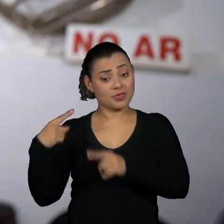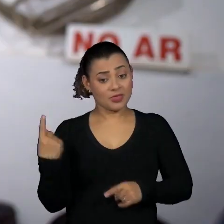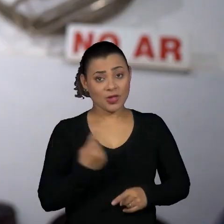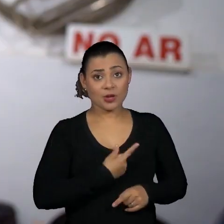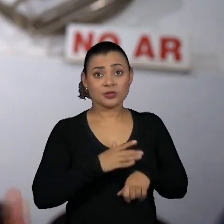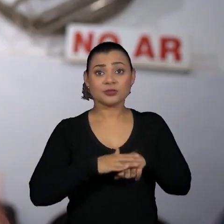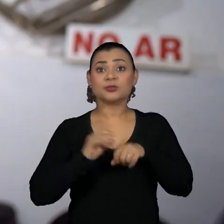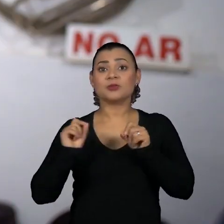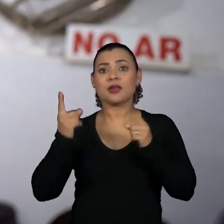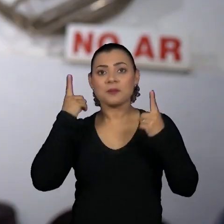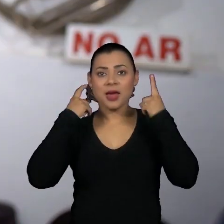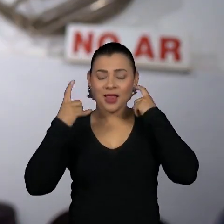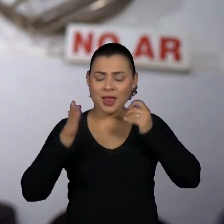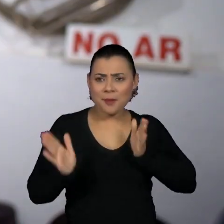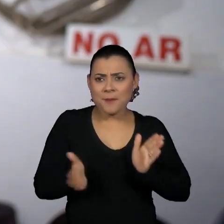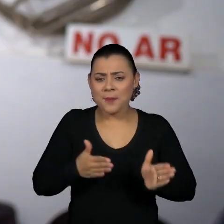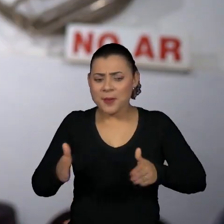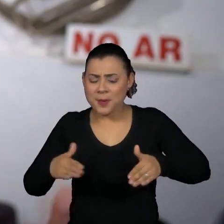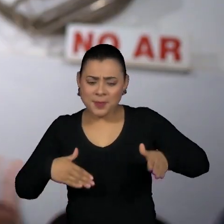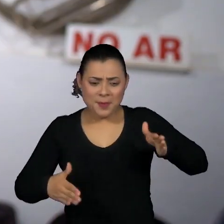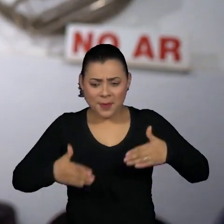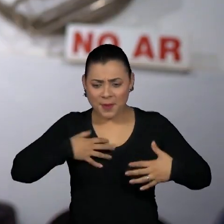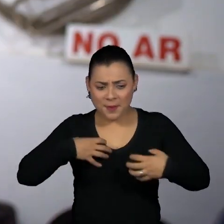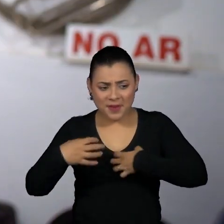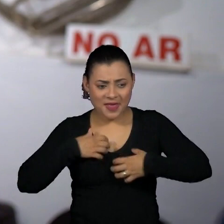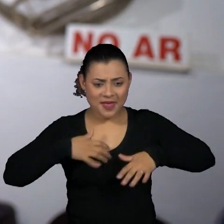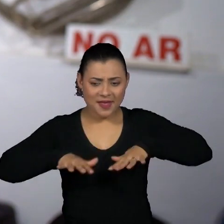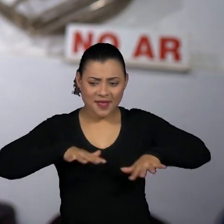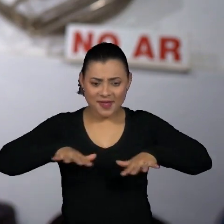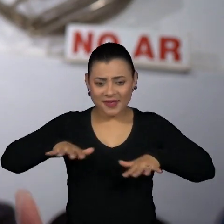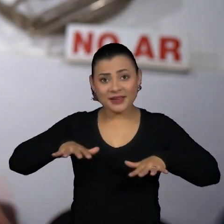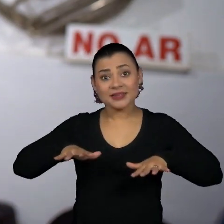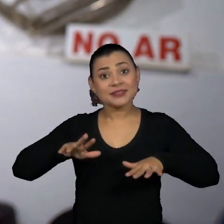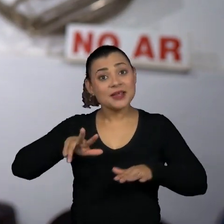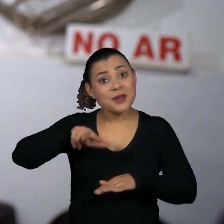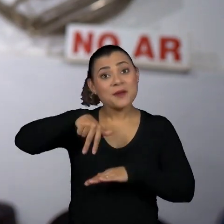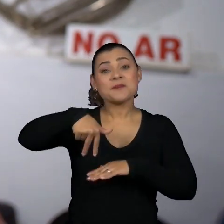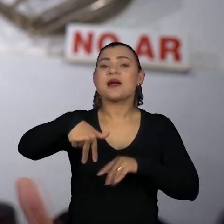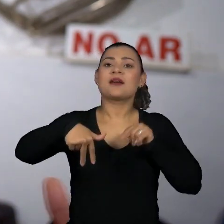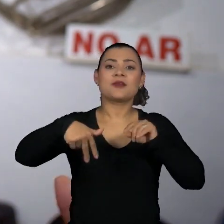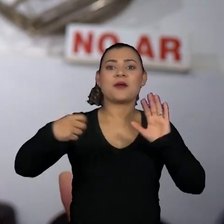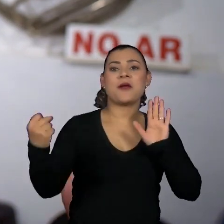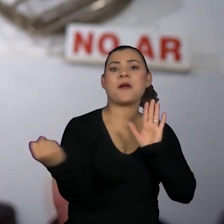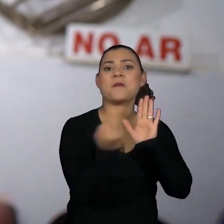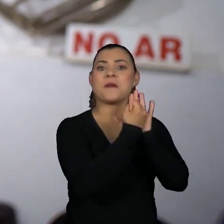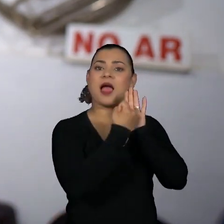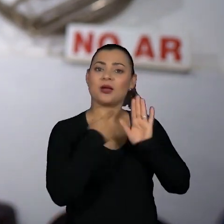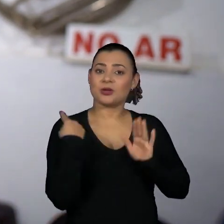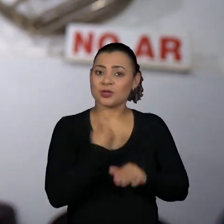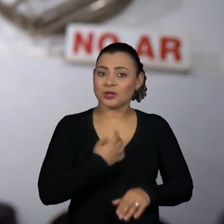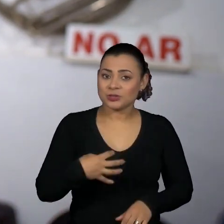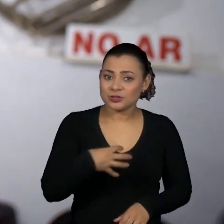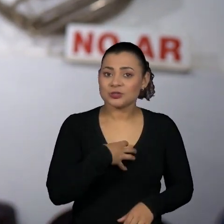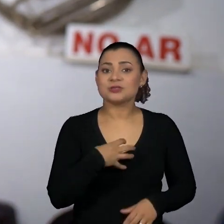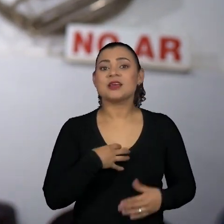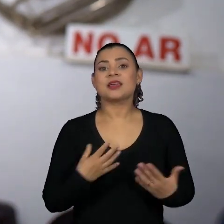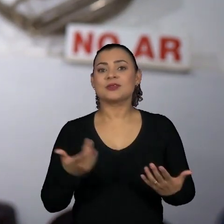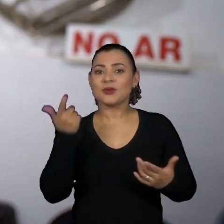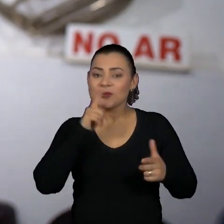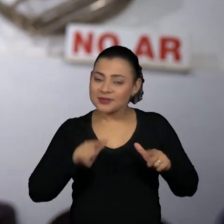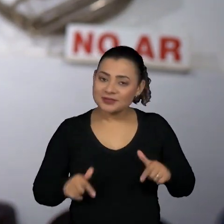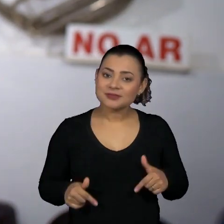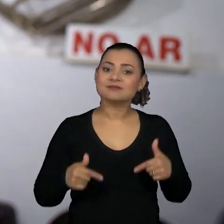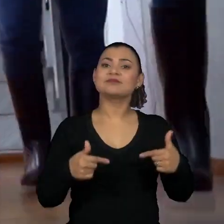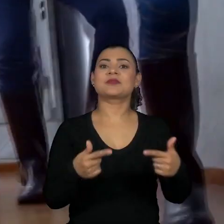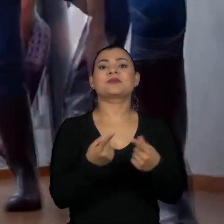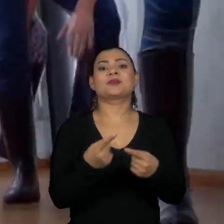a sonoridade que a gente foi construindo aos poucos aqui na nossa companhia acabou sendo uma forma da gente fazer a nossa